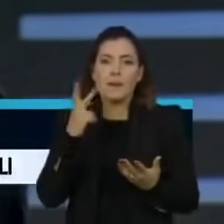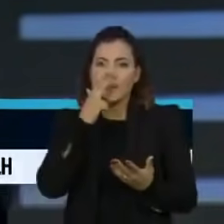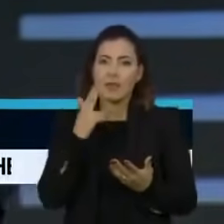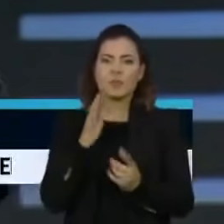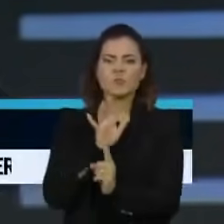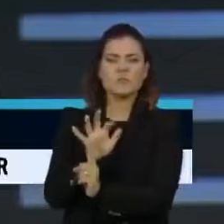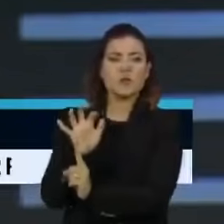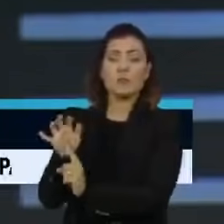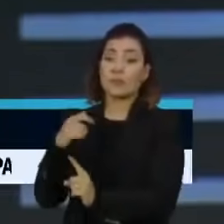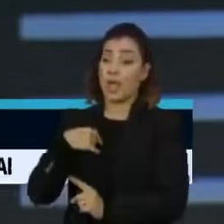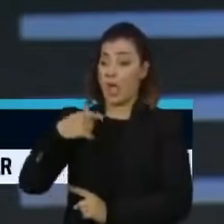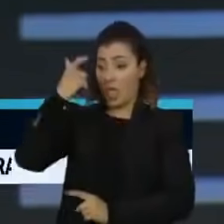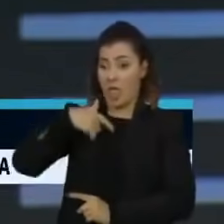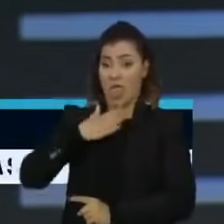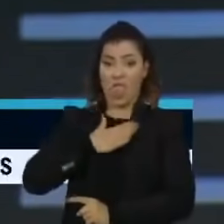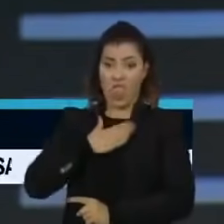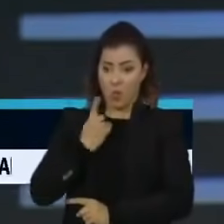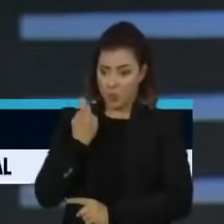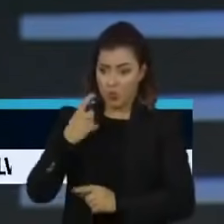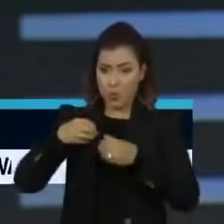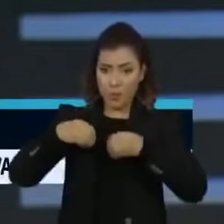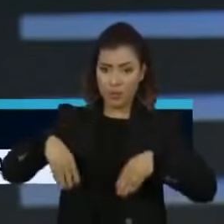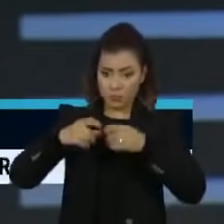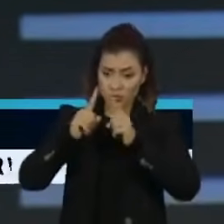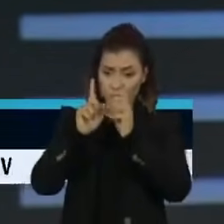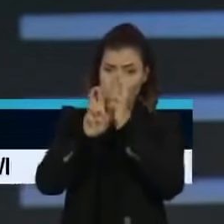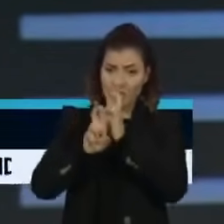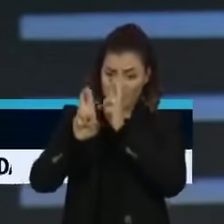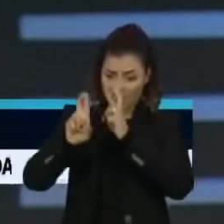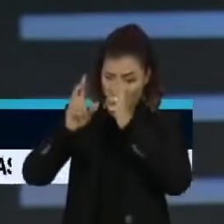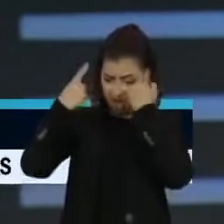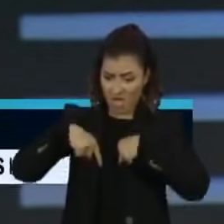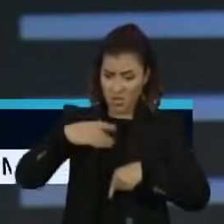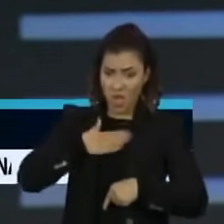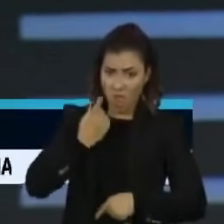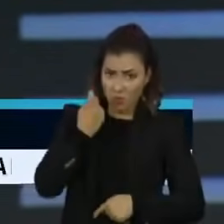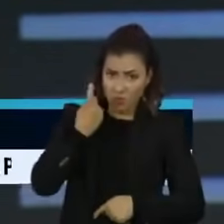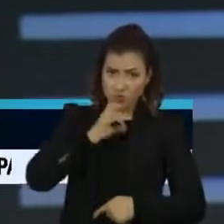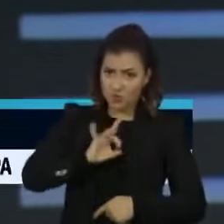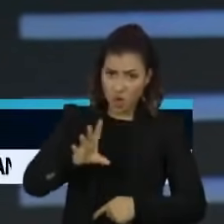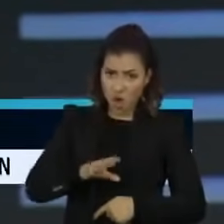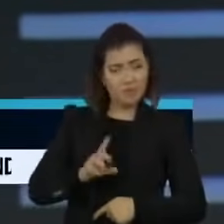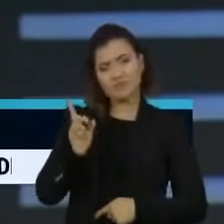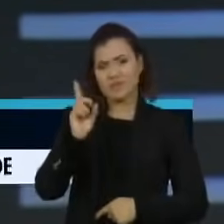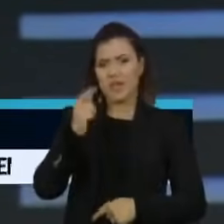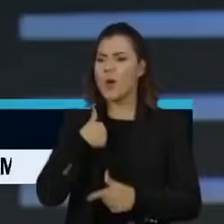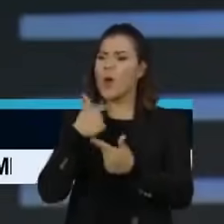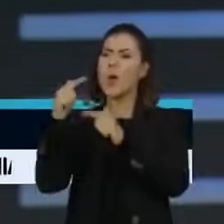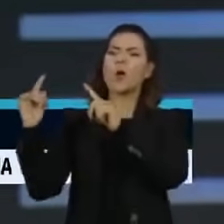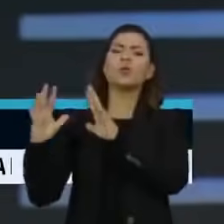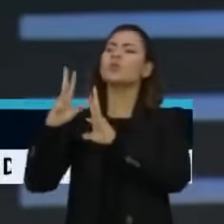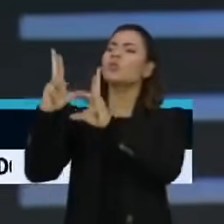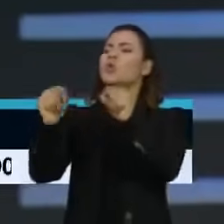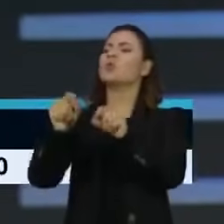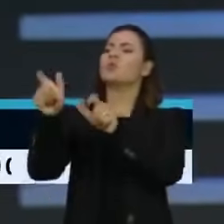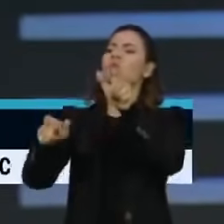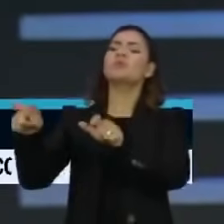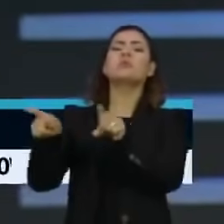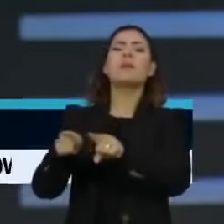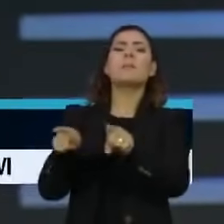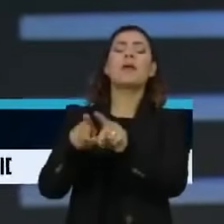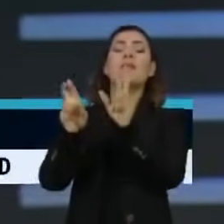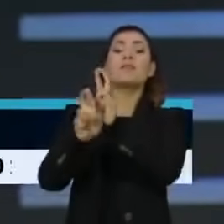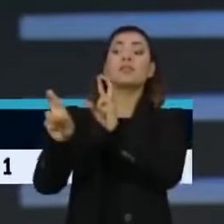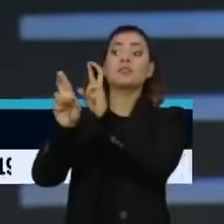assim eu não vou ser o único que você ainda chegado aqui tá nem eu né eu passo e Lu todo mundo vai correr o risco de